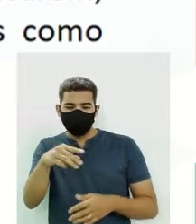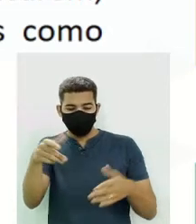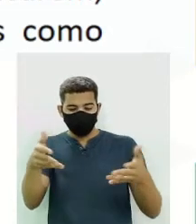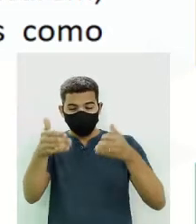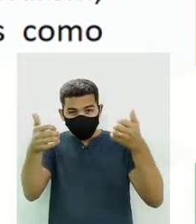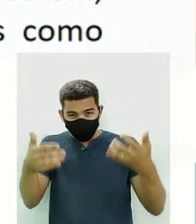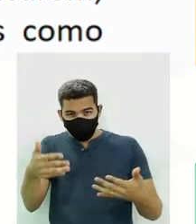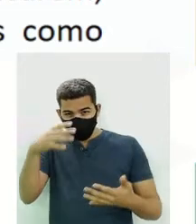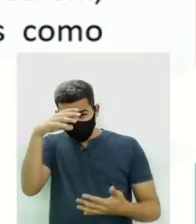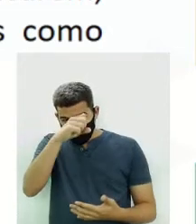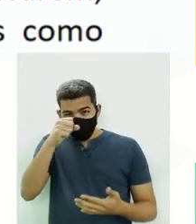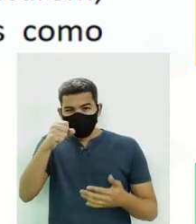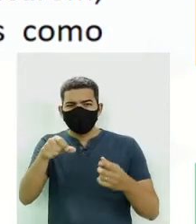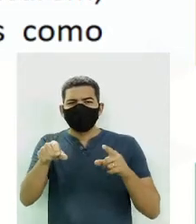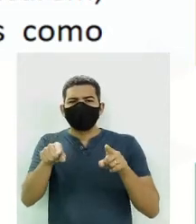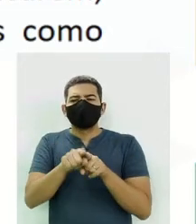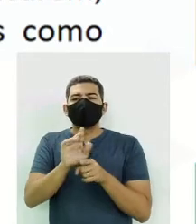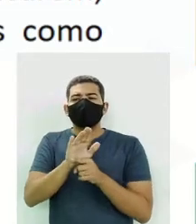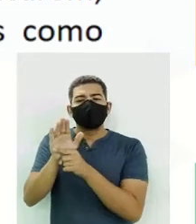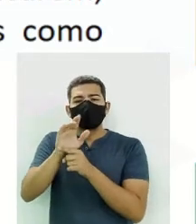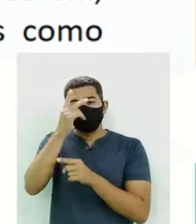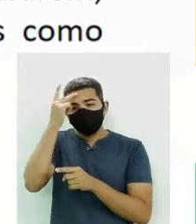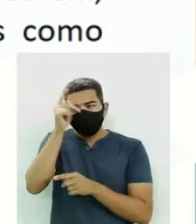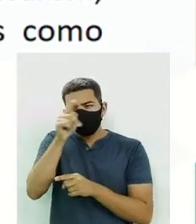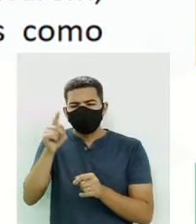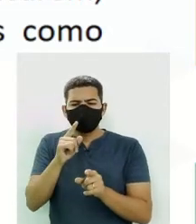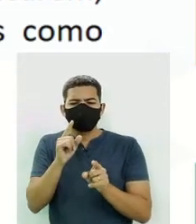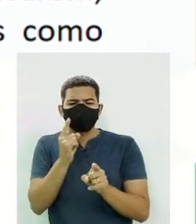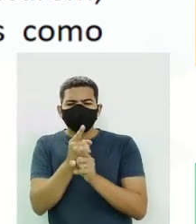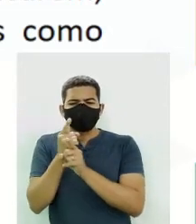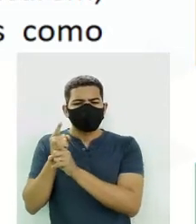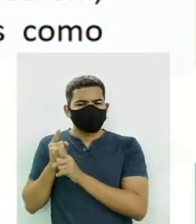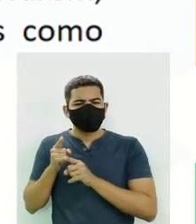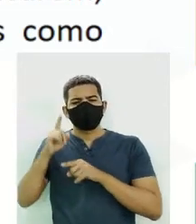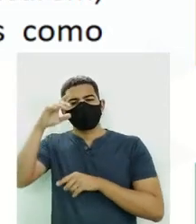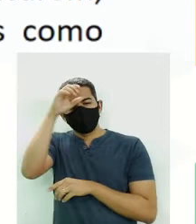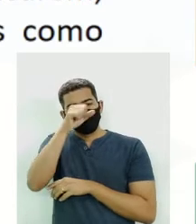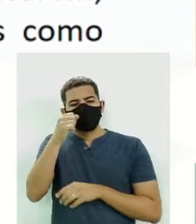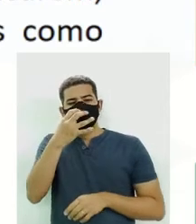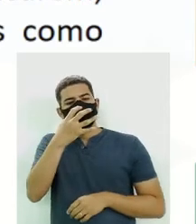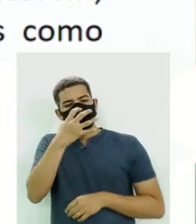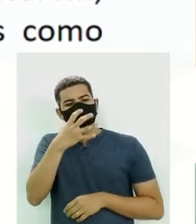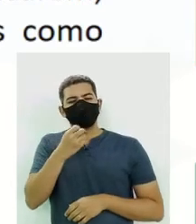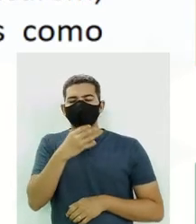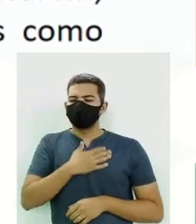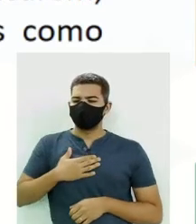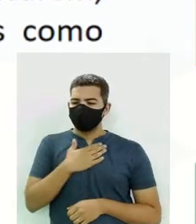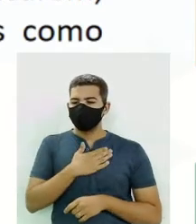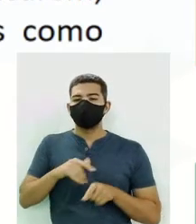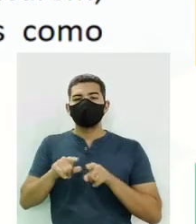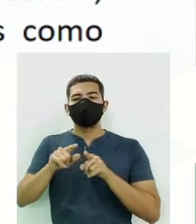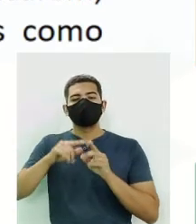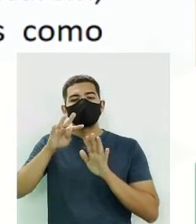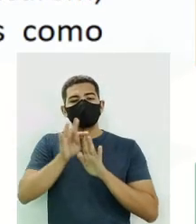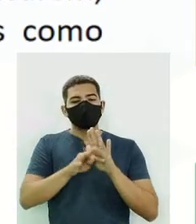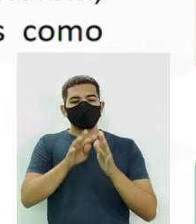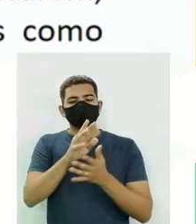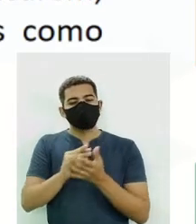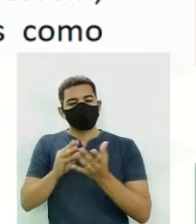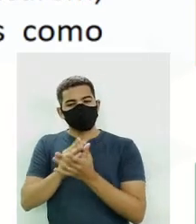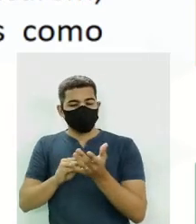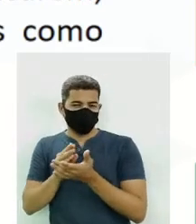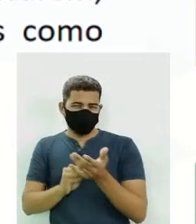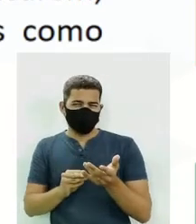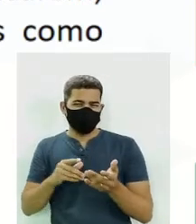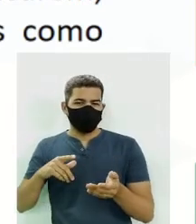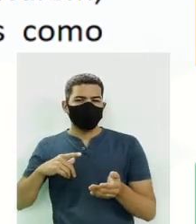vai estimulando a decodificar, a compreender, a apreciar e a replicar os textos como